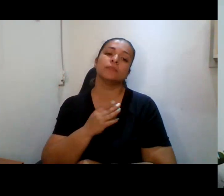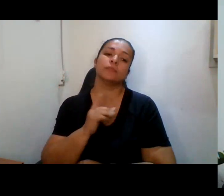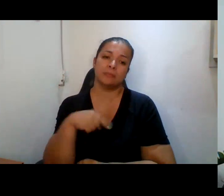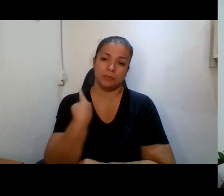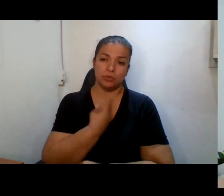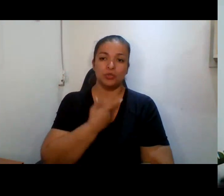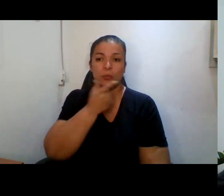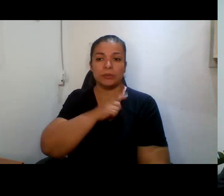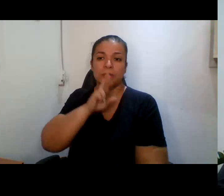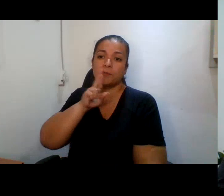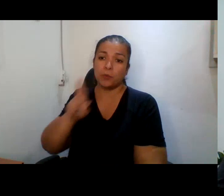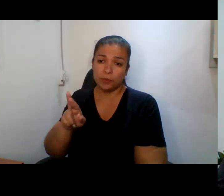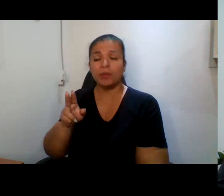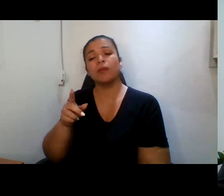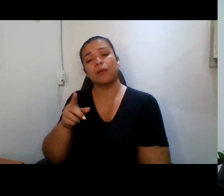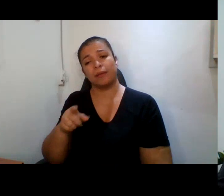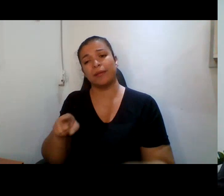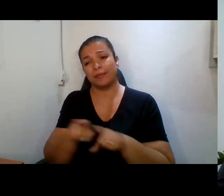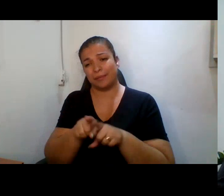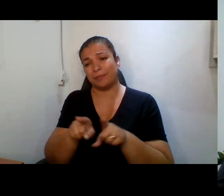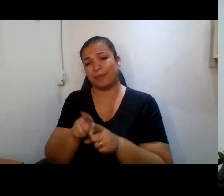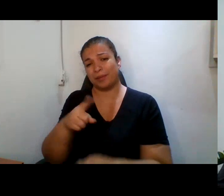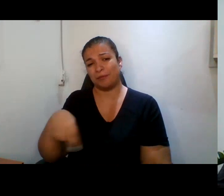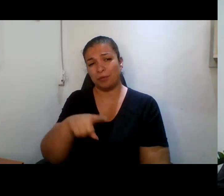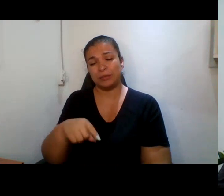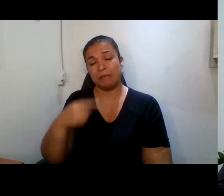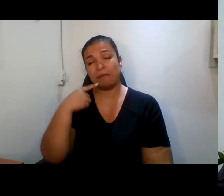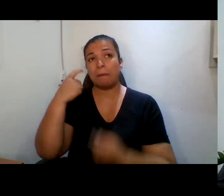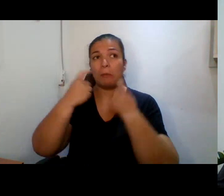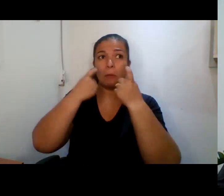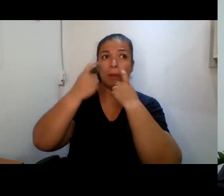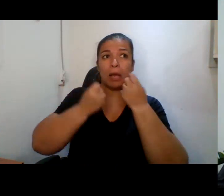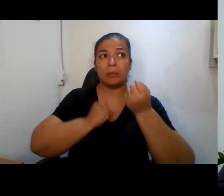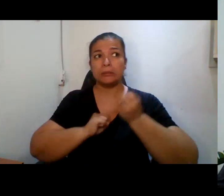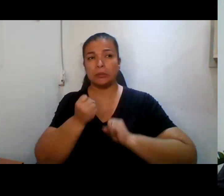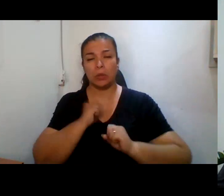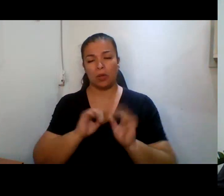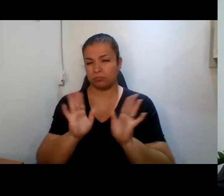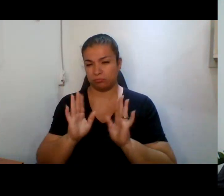vocês também não ficarem preocupados ou ansiosos, tá bom?